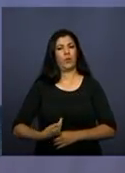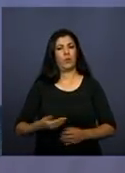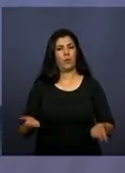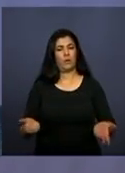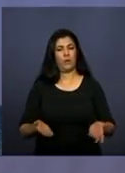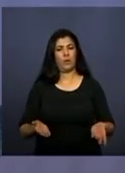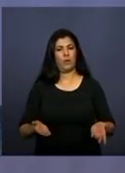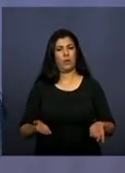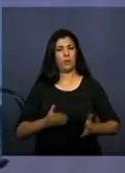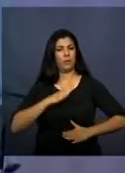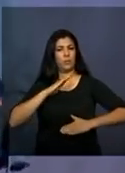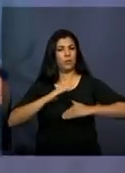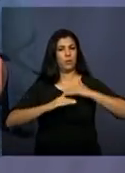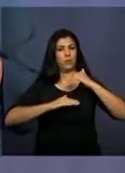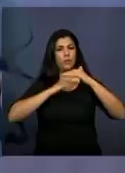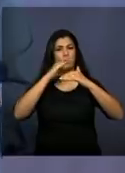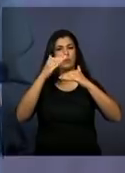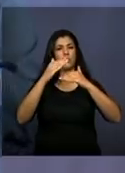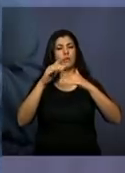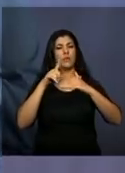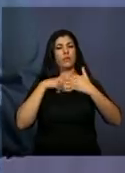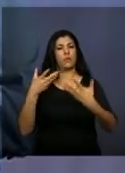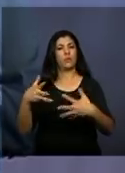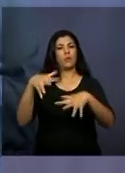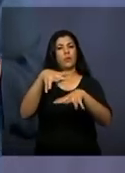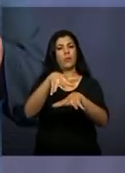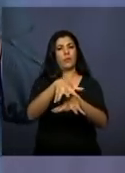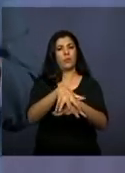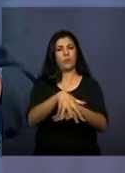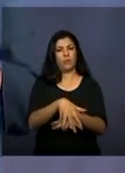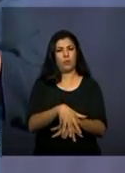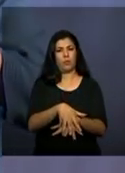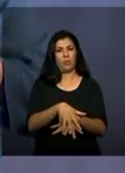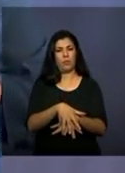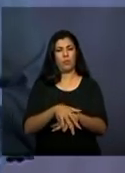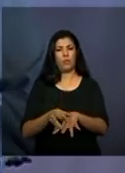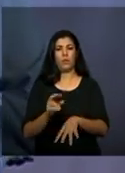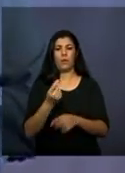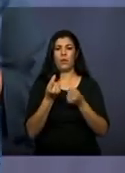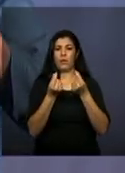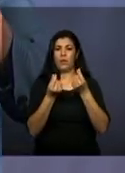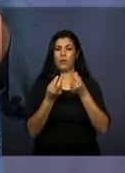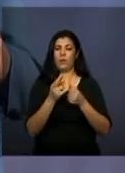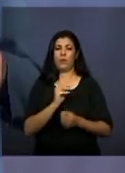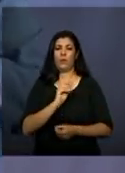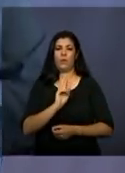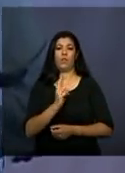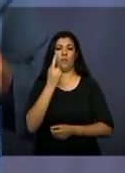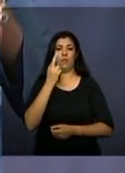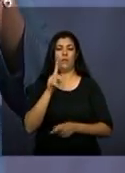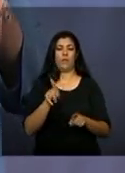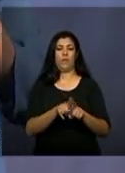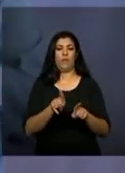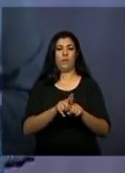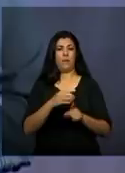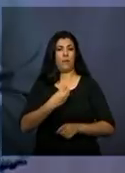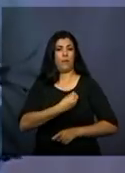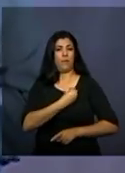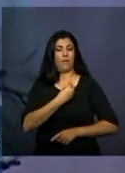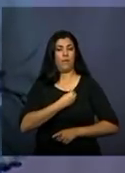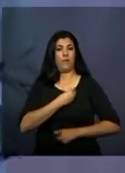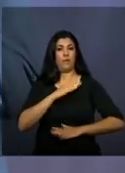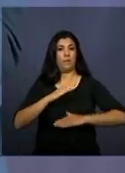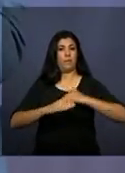crescer garantindo a inclusão, a renda, a vida, a prosperidade,